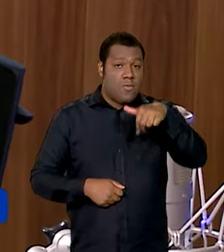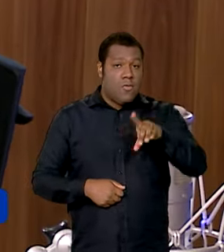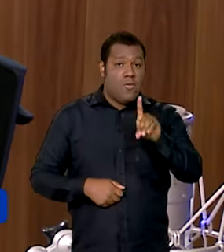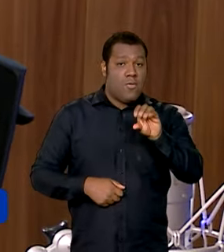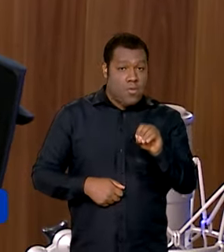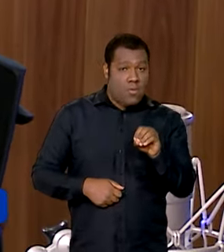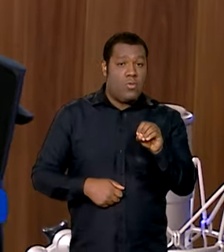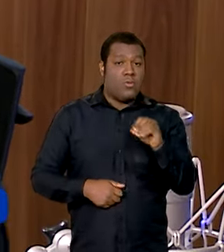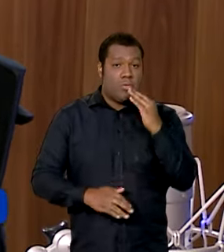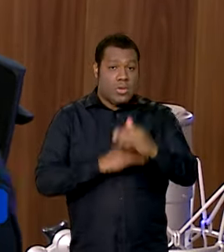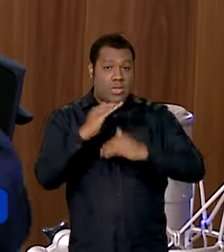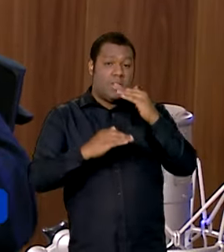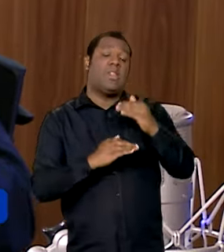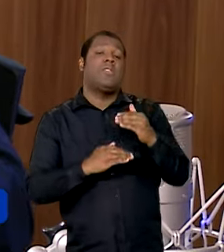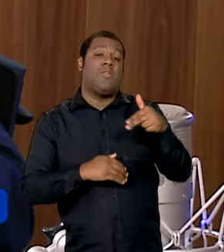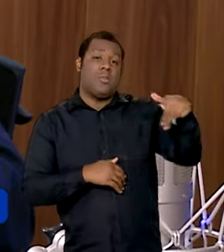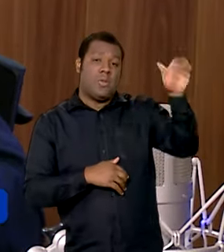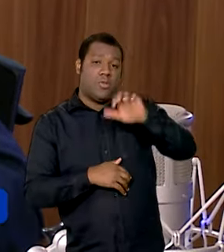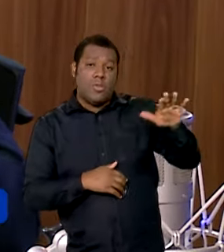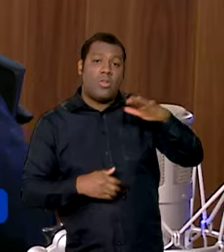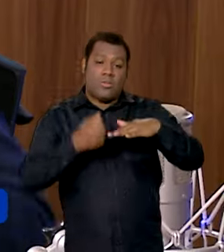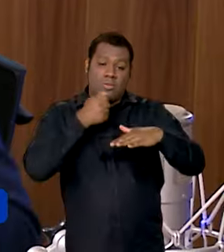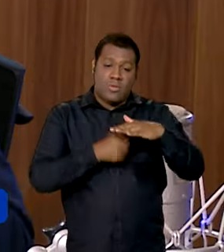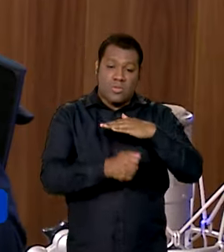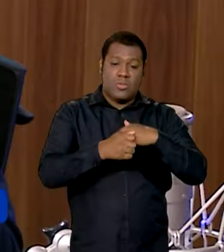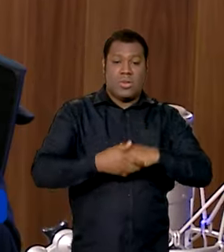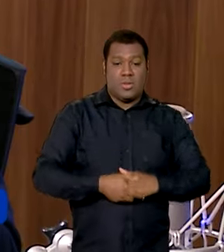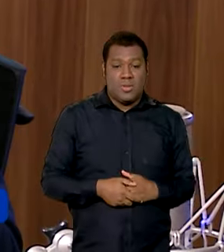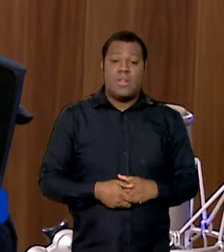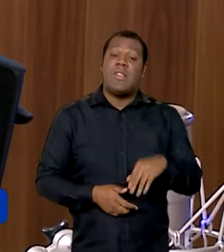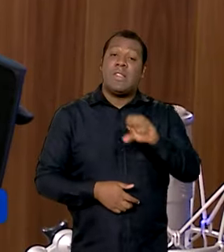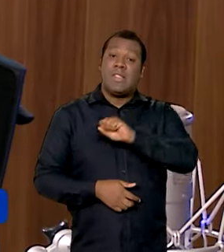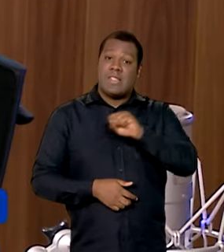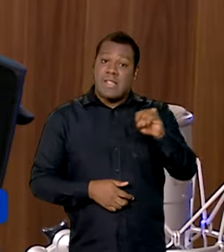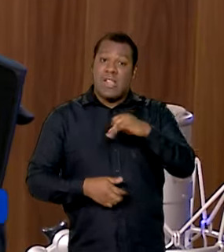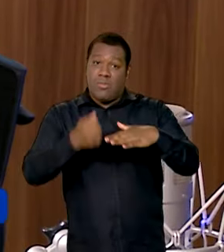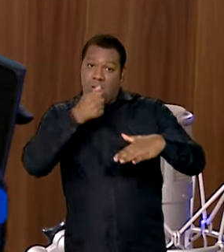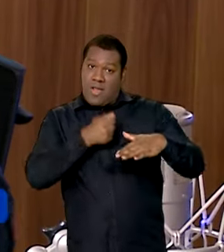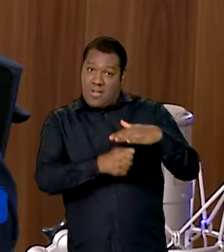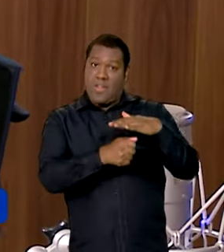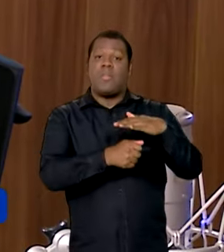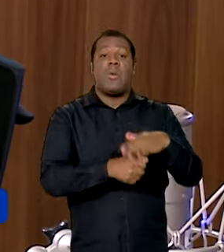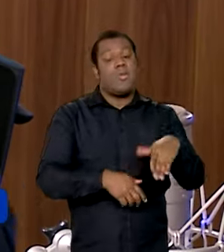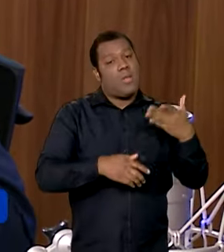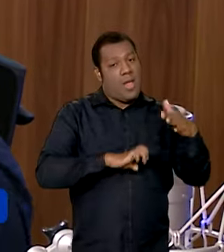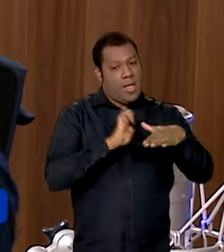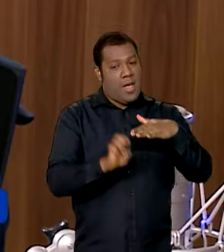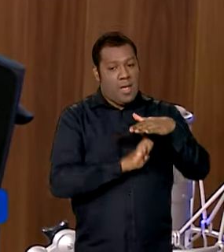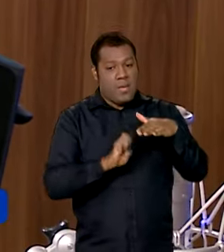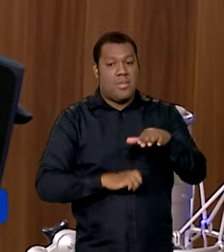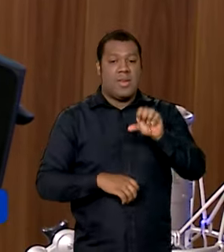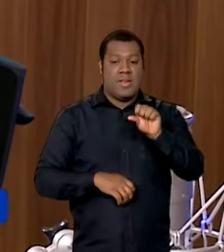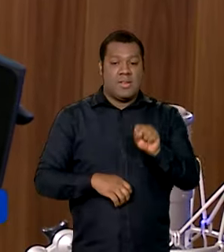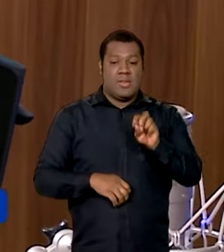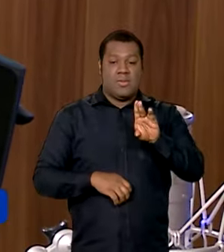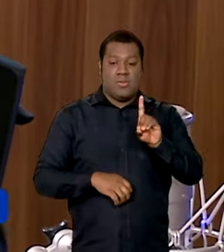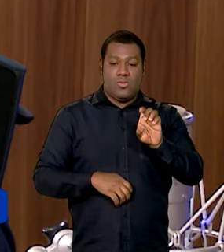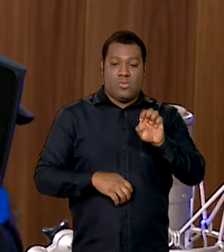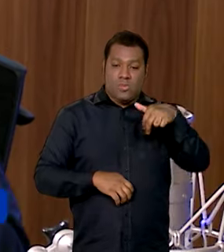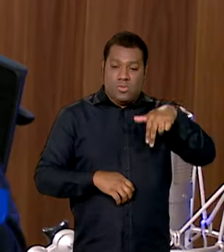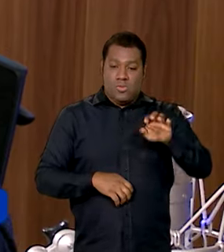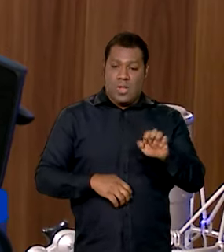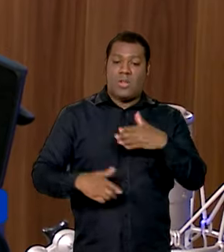financiar tendo a Sud a Sud vai cumprir melhor seu papel se não tem é um instrumento que falta no processo de desenvolvimento